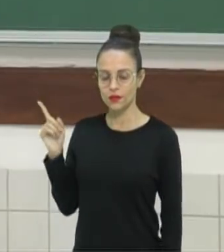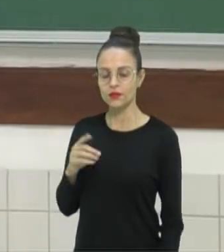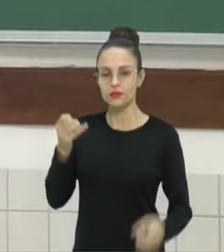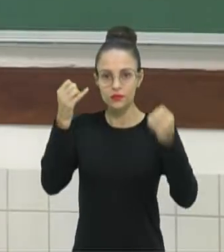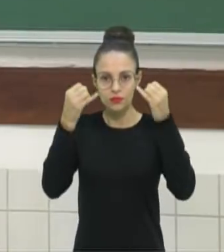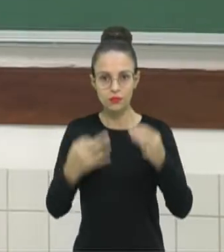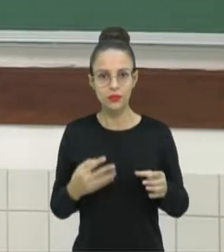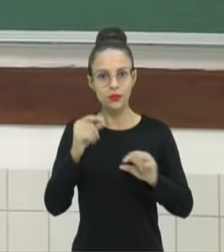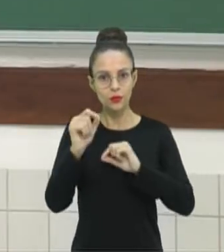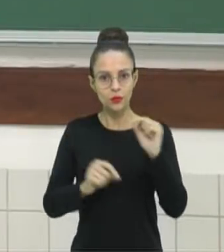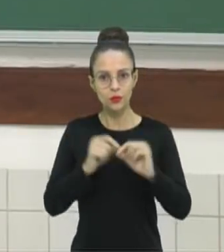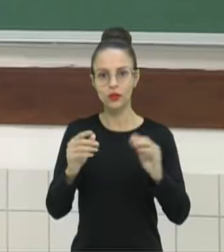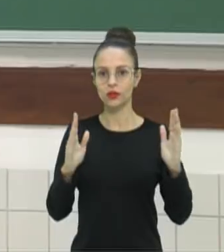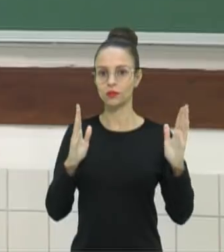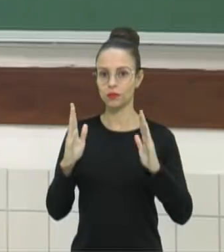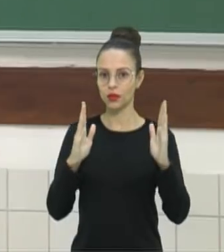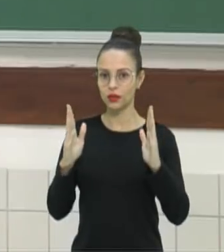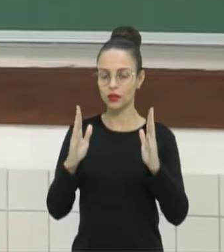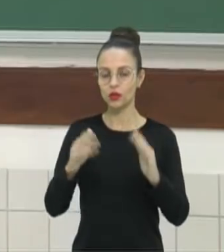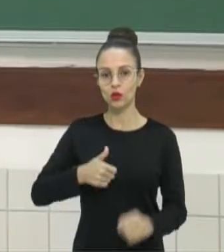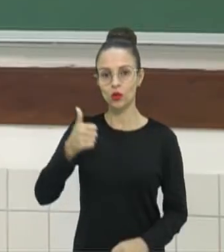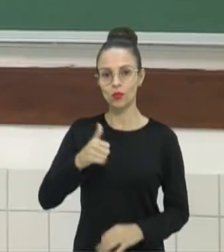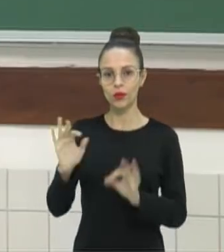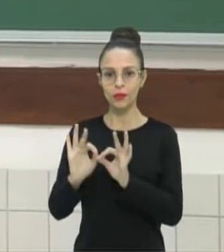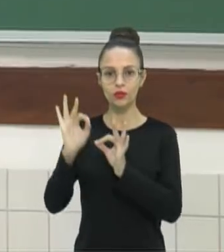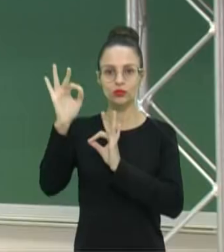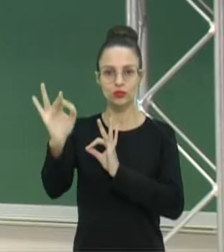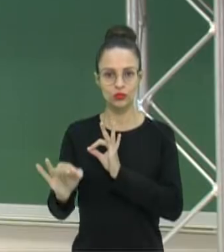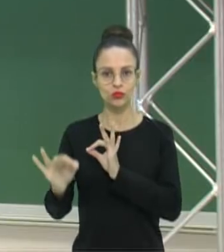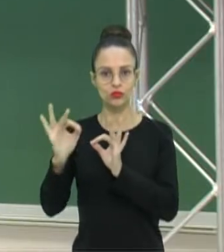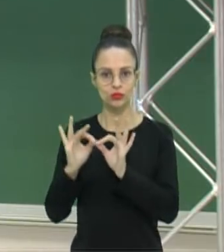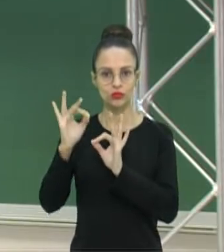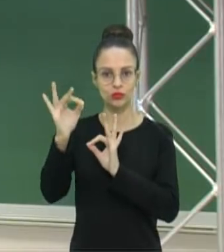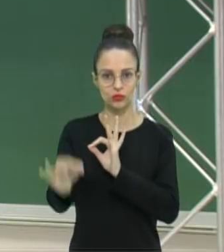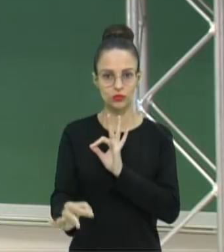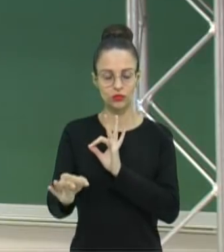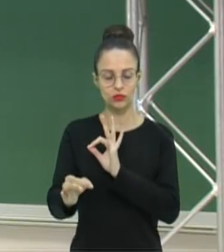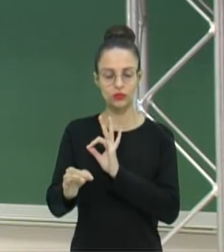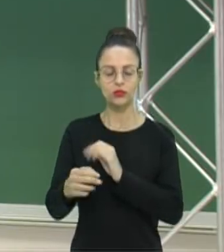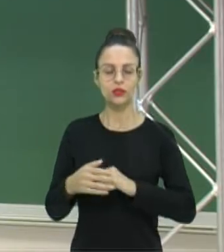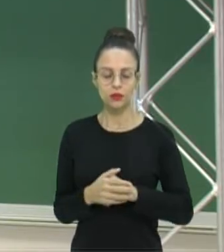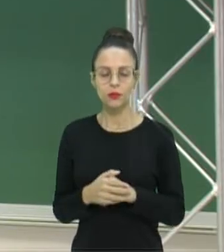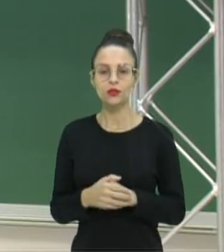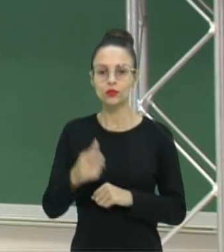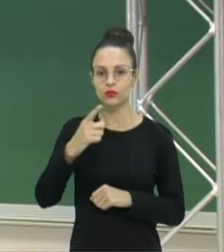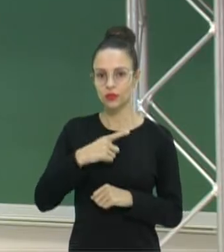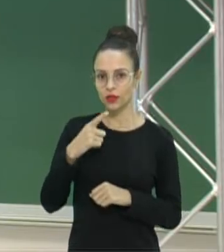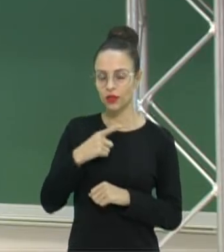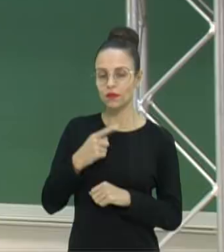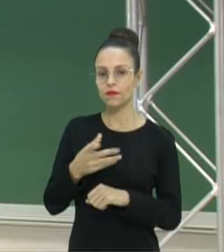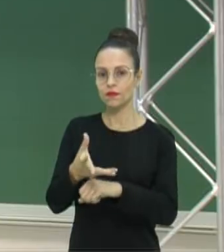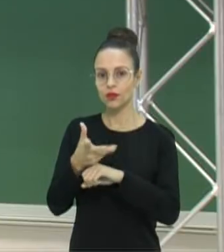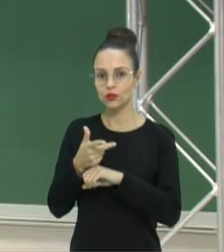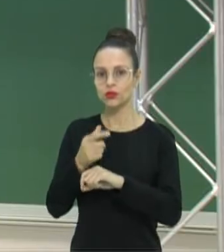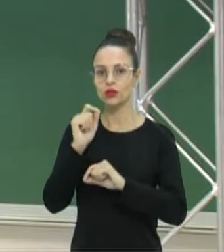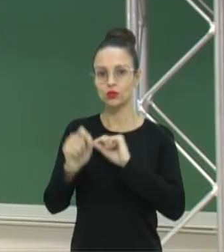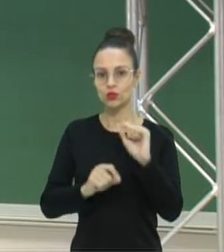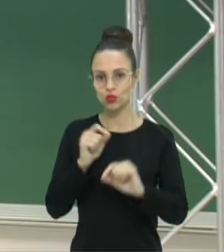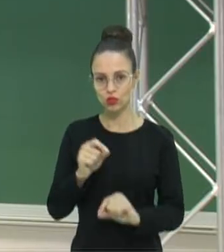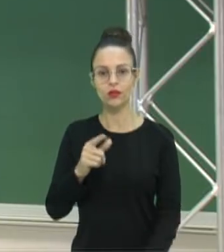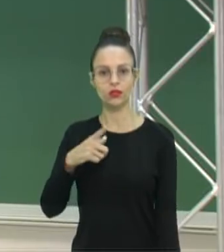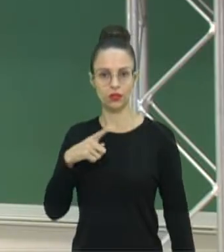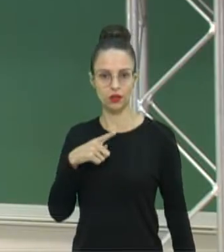né, que durante o primeiro deslocamento, né, no caso do deslocamento horizontal, ele vai ter velocidade. Ou seja, se ele vai